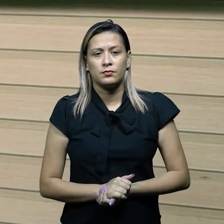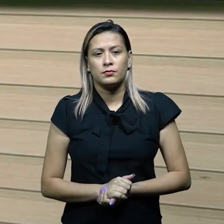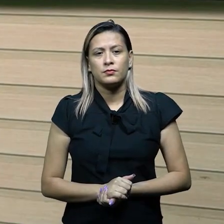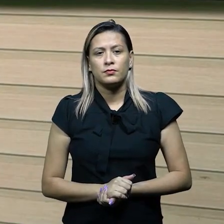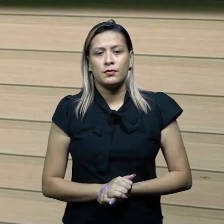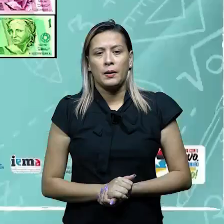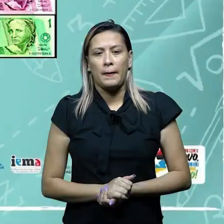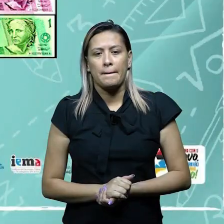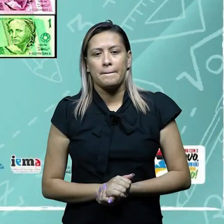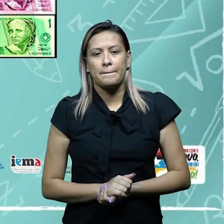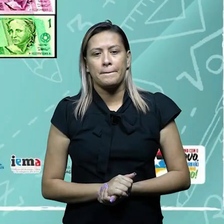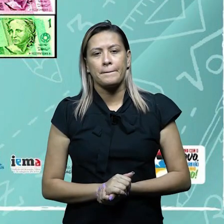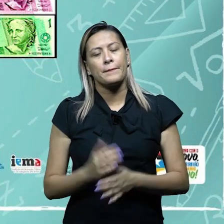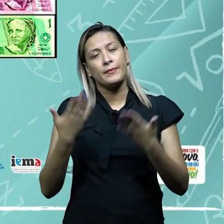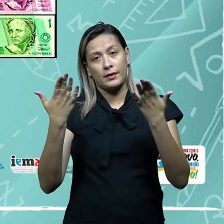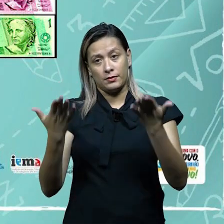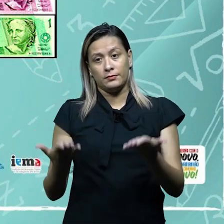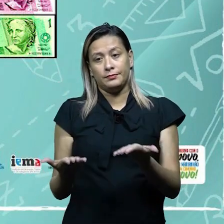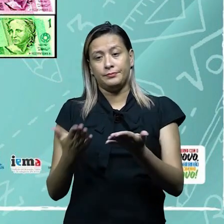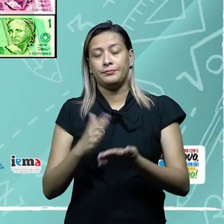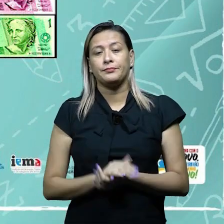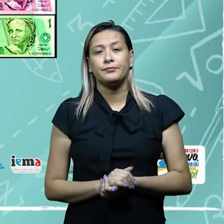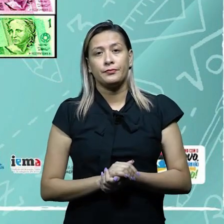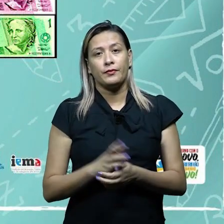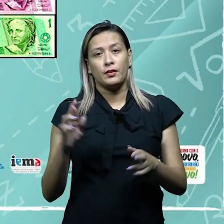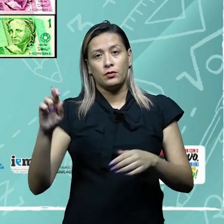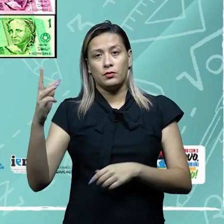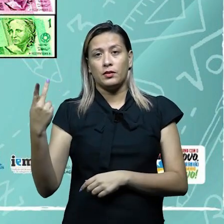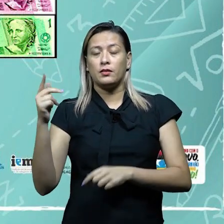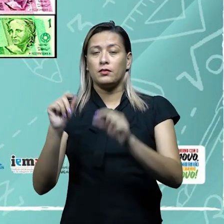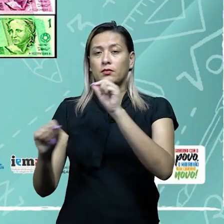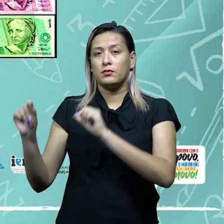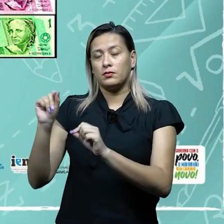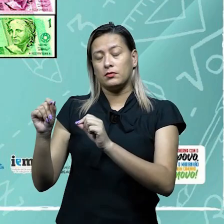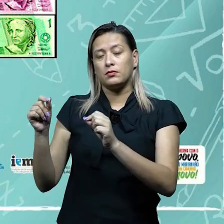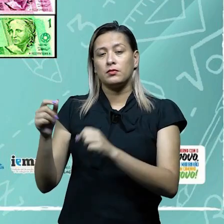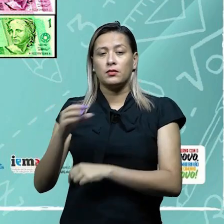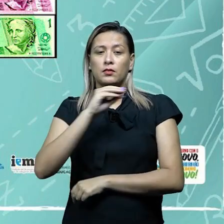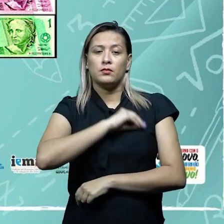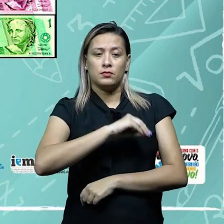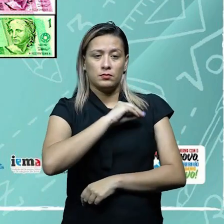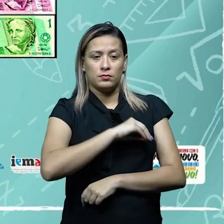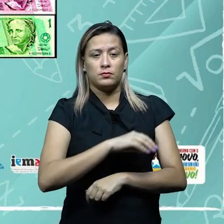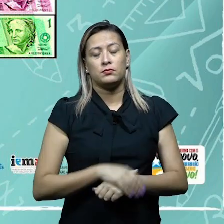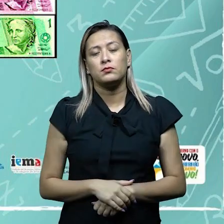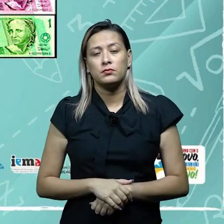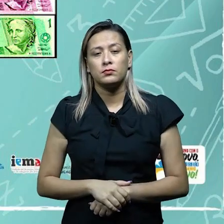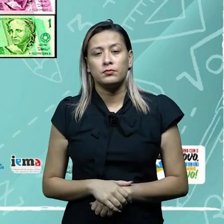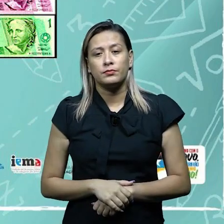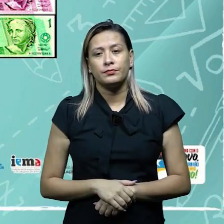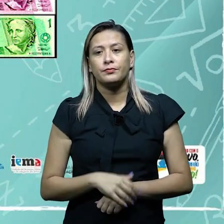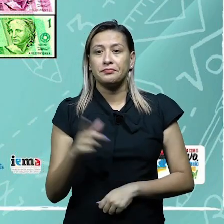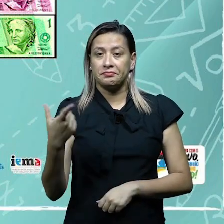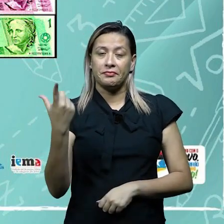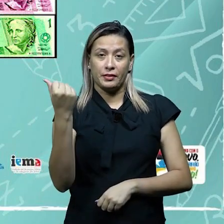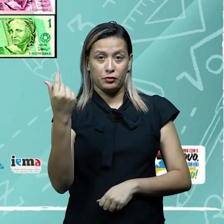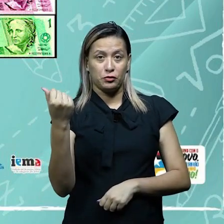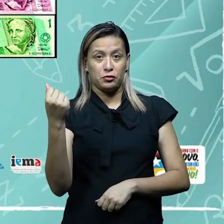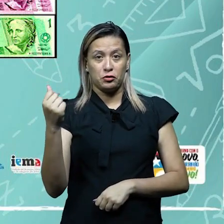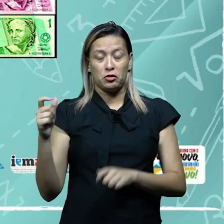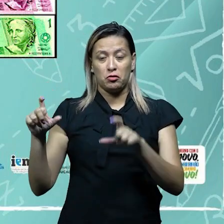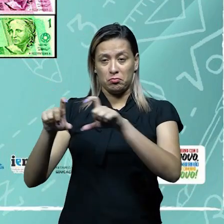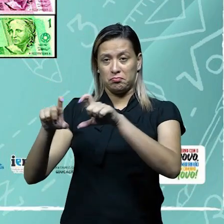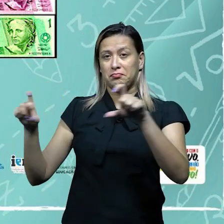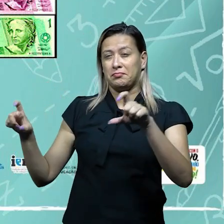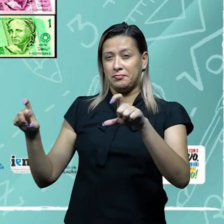como absenteísmo. E aí vem uma outra parte do RH, que é a remuneração. E aí eu trago aquelas cédulas ali bonitas, que todo